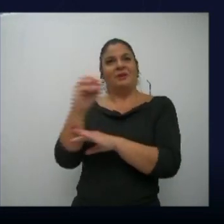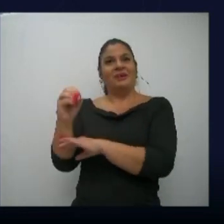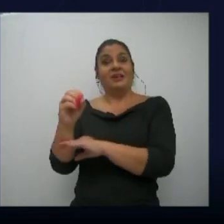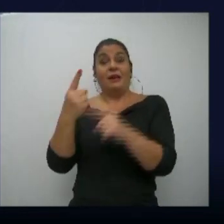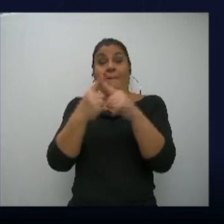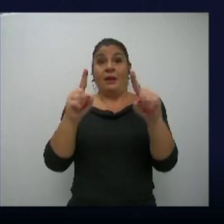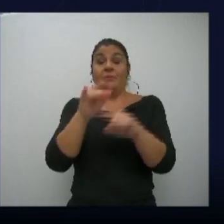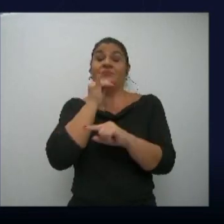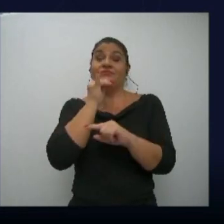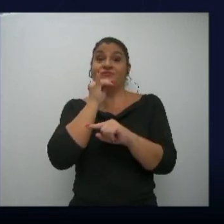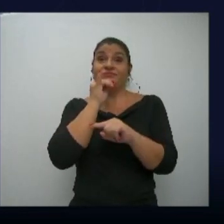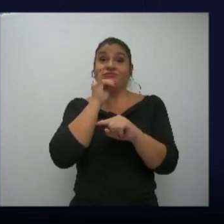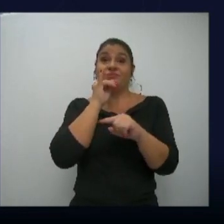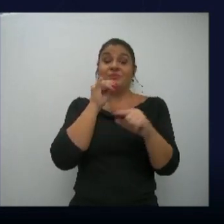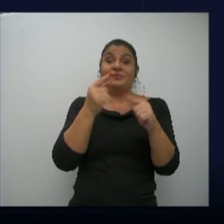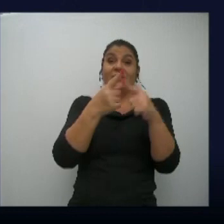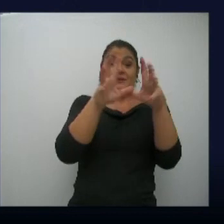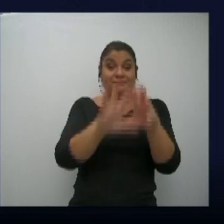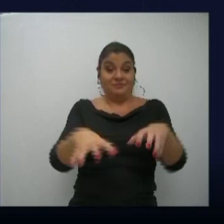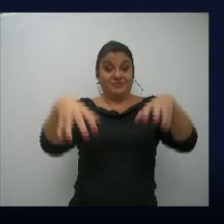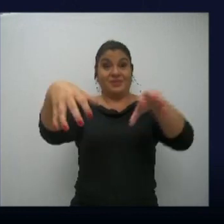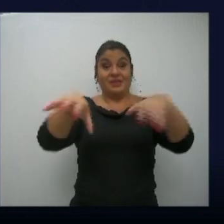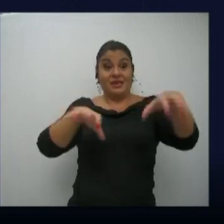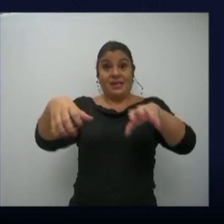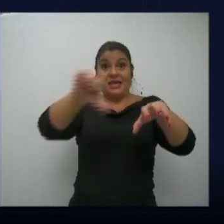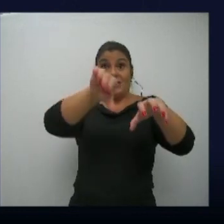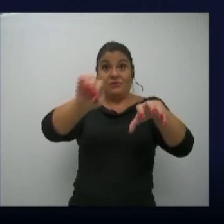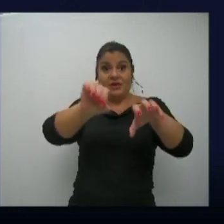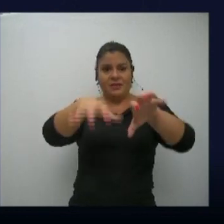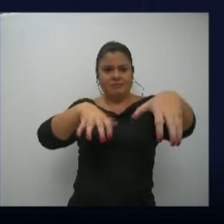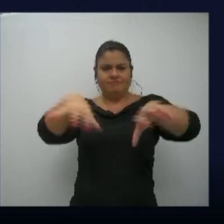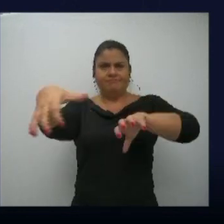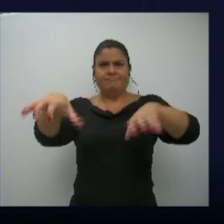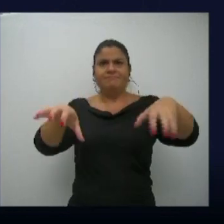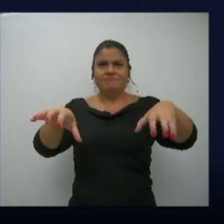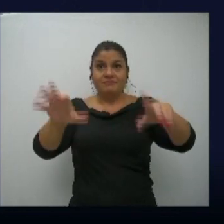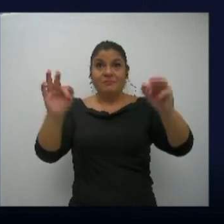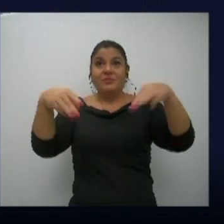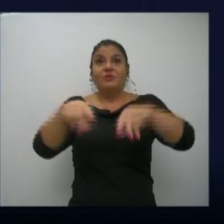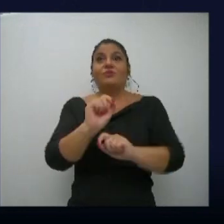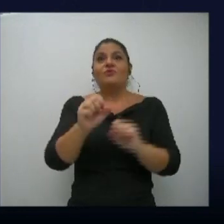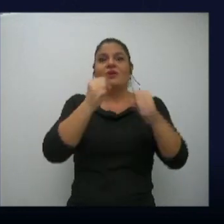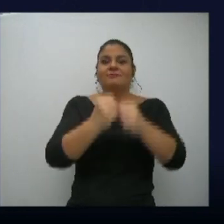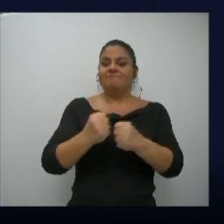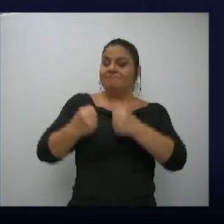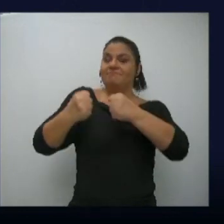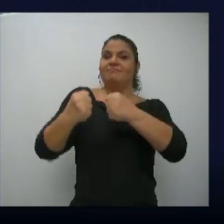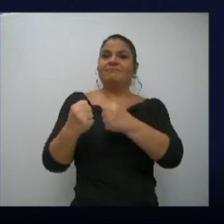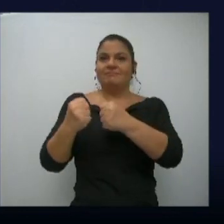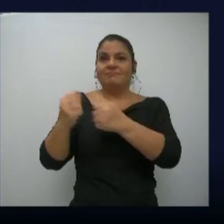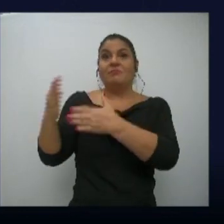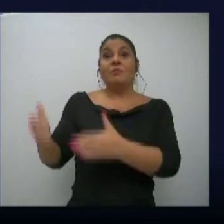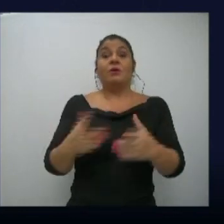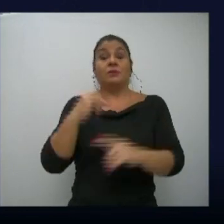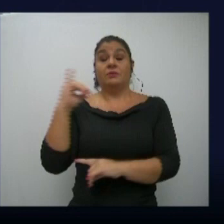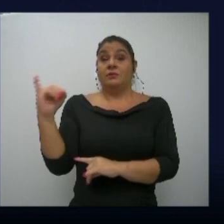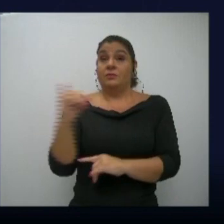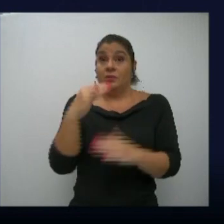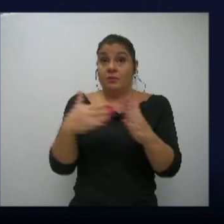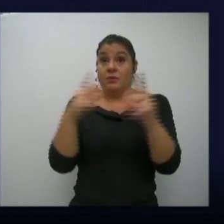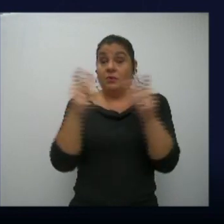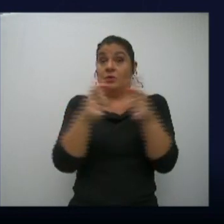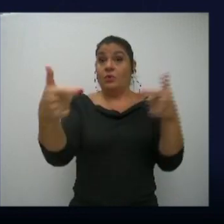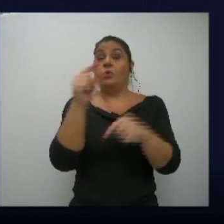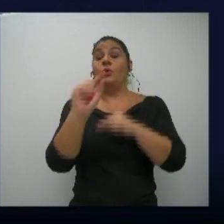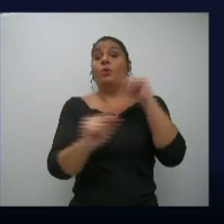quando você quebra empresa em Oi Cleide e ela se e no final assim poder de uma parte do processo que é fundamental longo